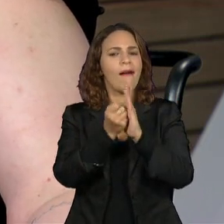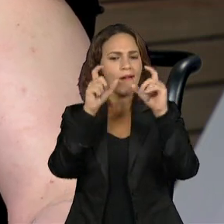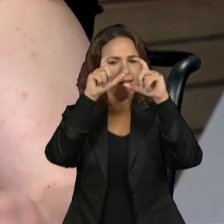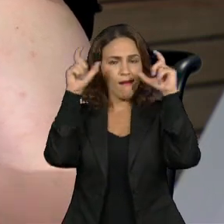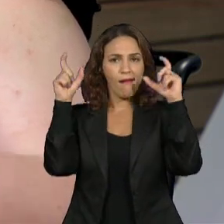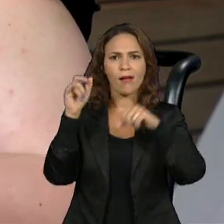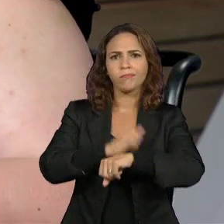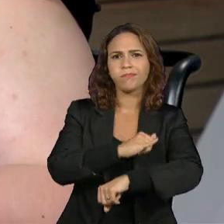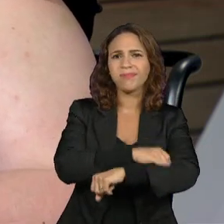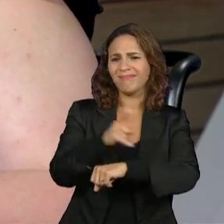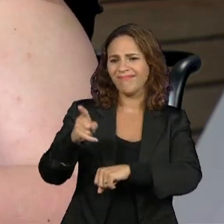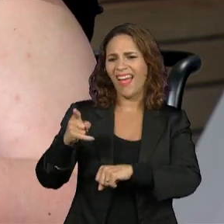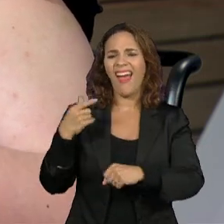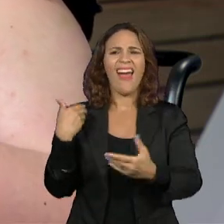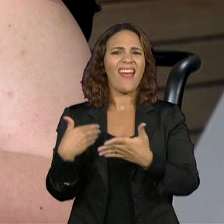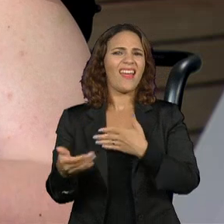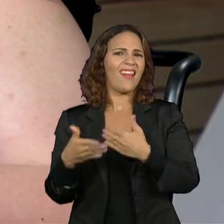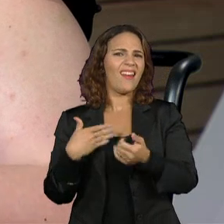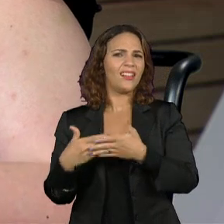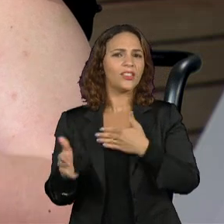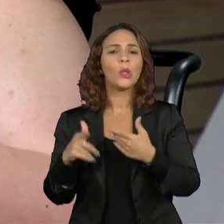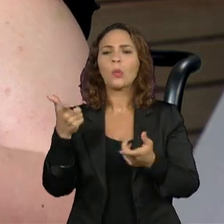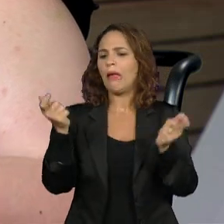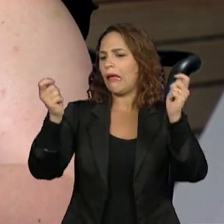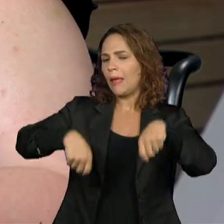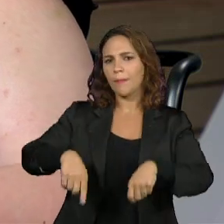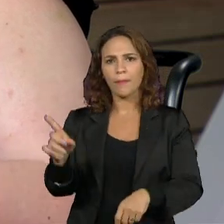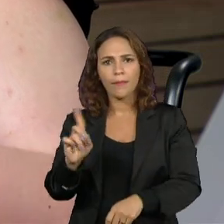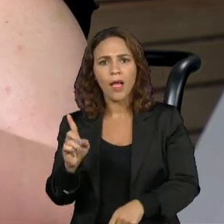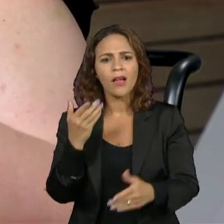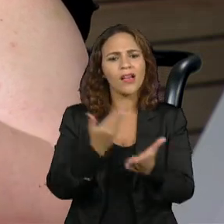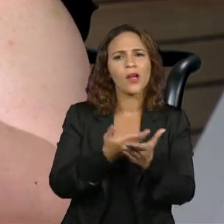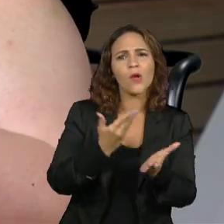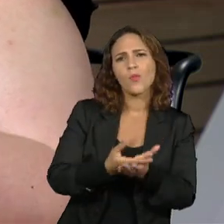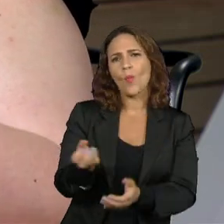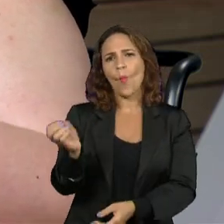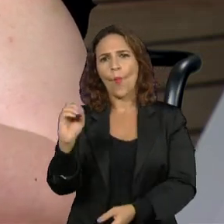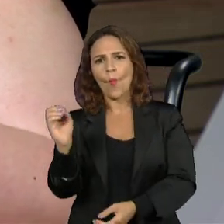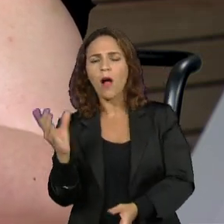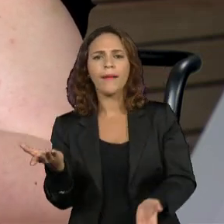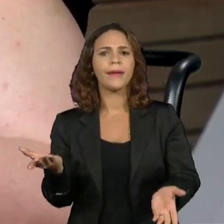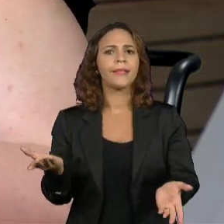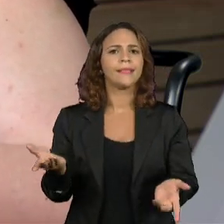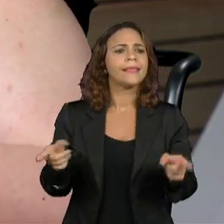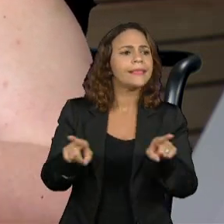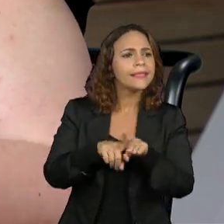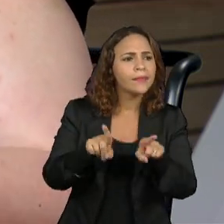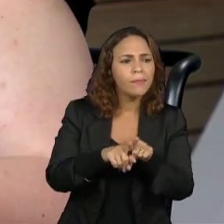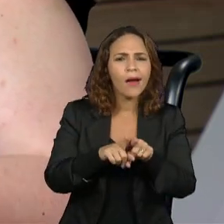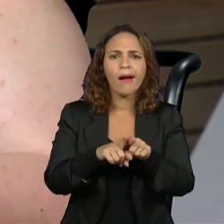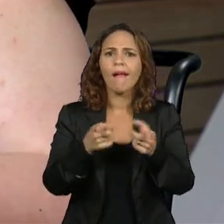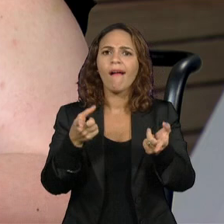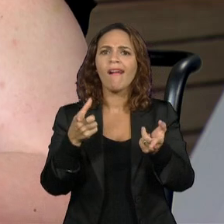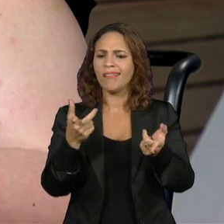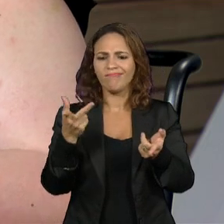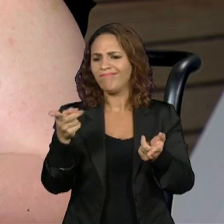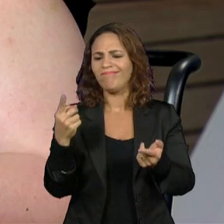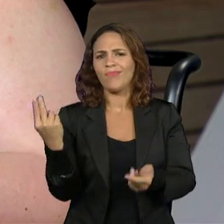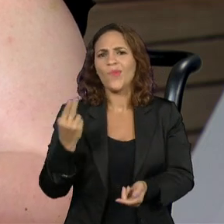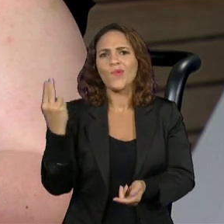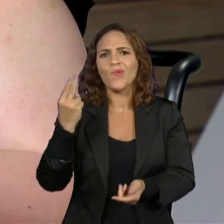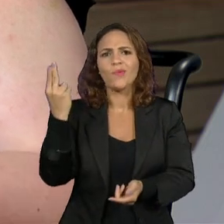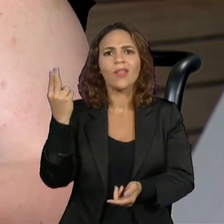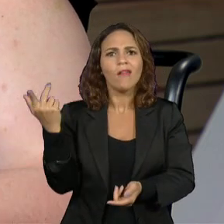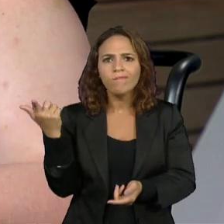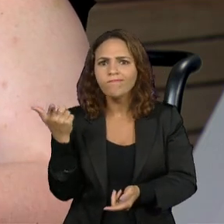Então, que o gordo é desleixado, que o gordo não tem capacidade, que ele não estudou, que ele não tem condições, como qualquer outra pessoa,